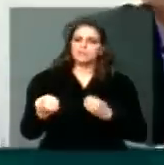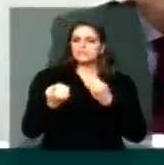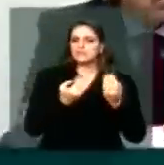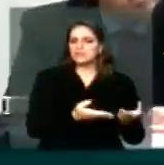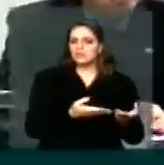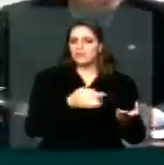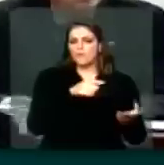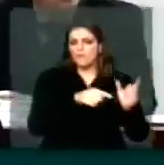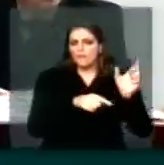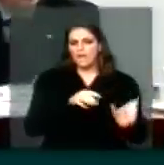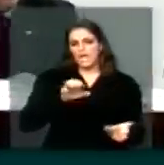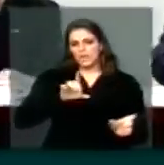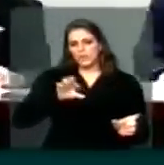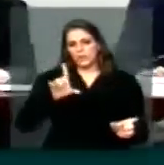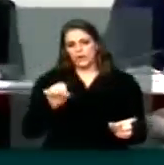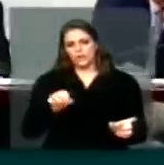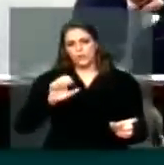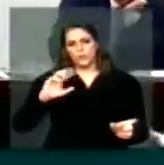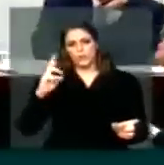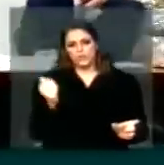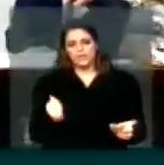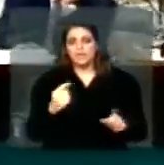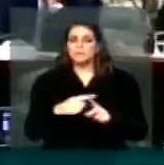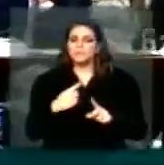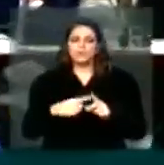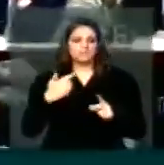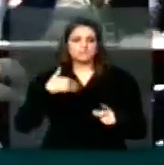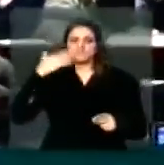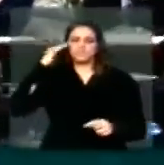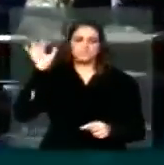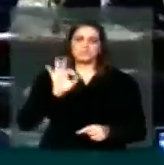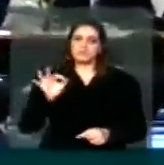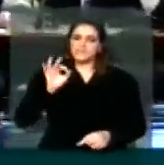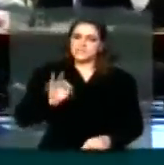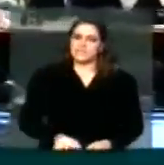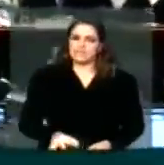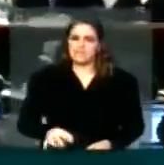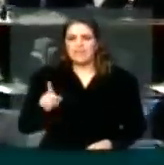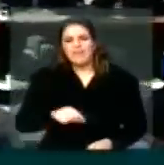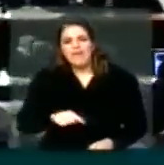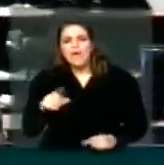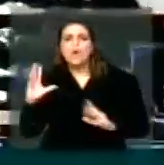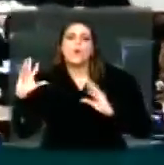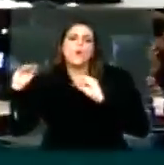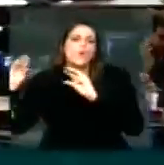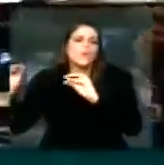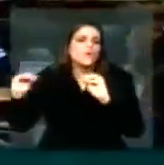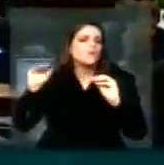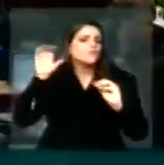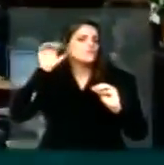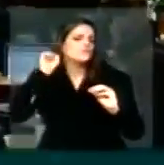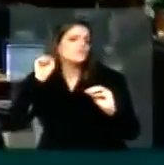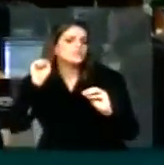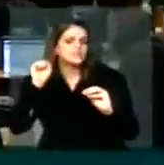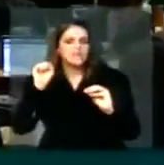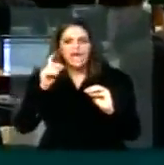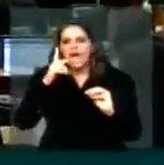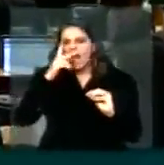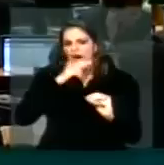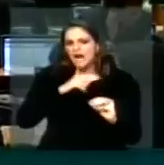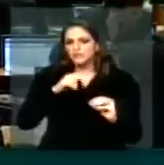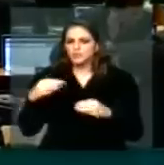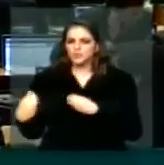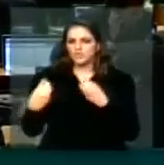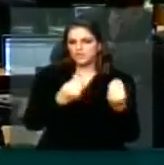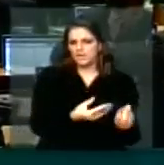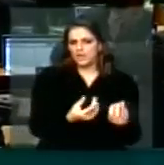salvo engano é de quem ouviu dizer e não de quem sabe. Ele afirma que salvo engano teria sido entregue ao senhor Eduardo